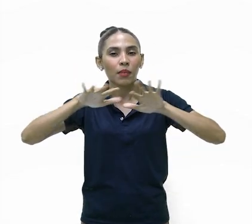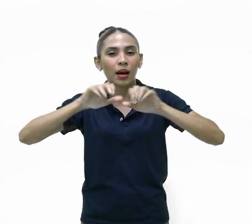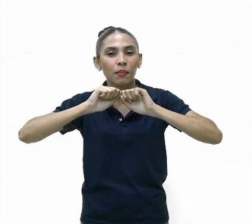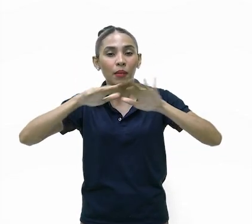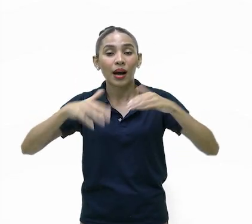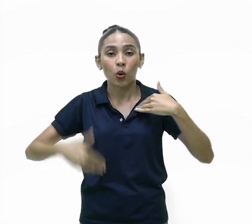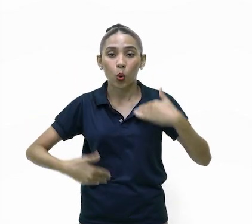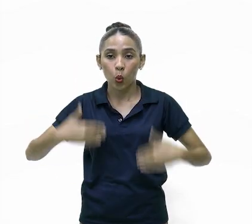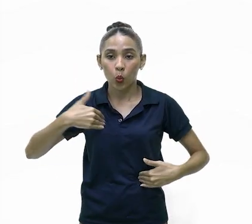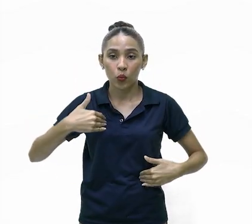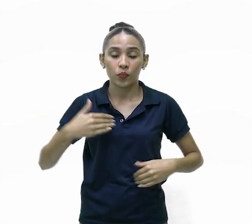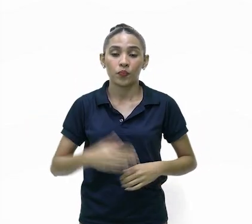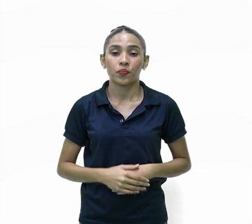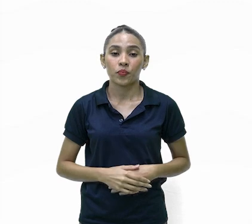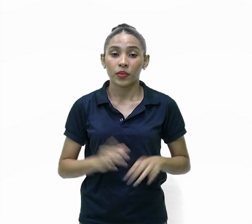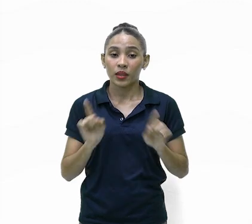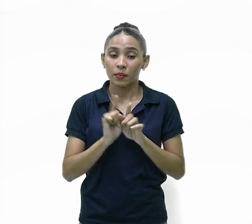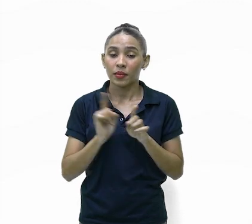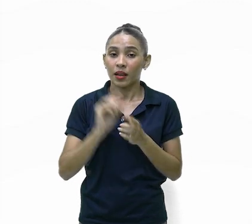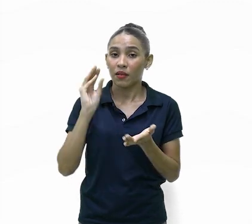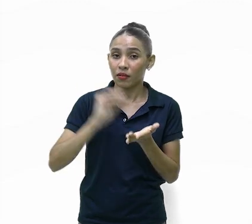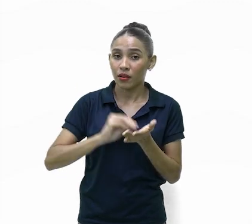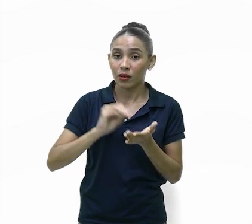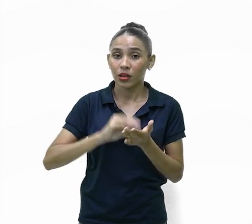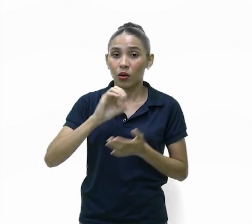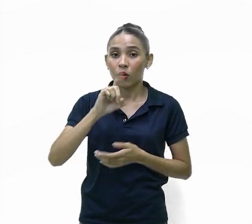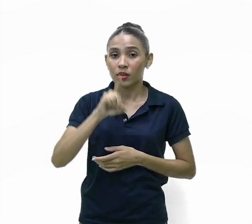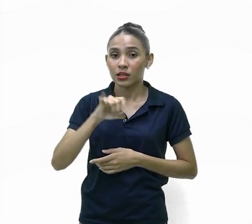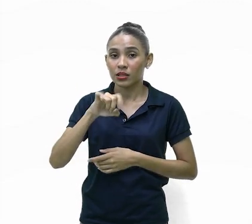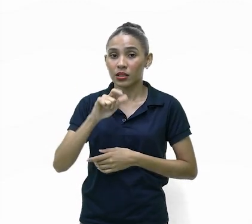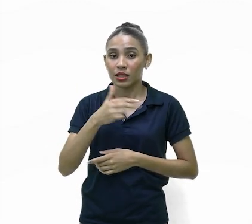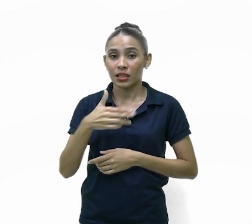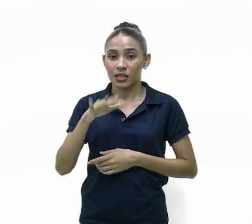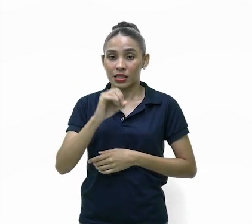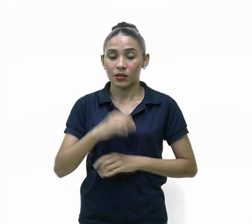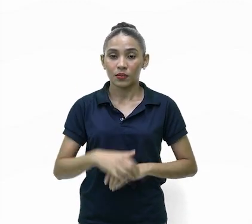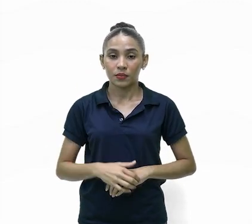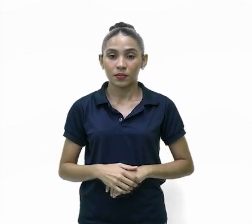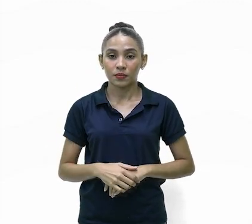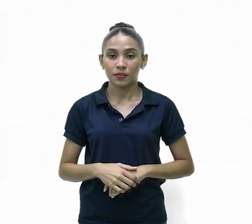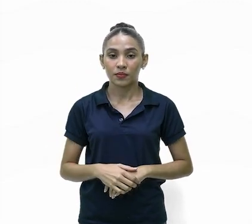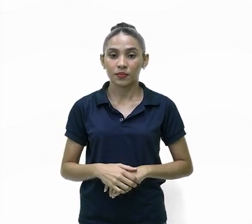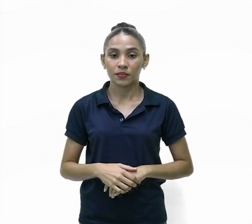aí do que a falta de oxigenação.